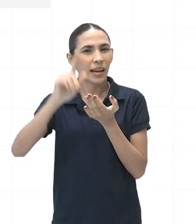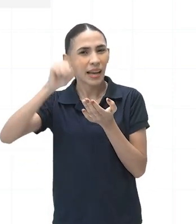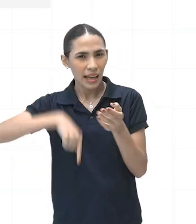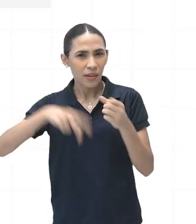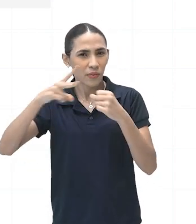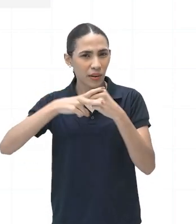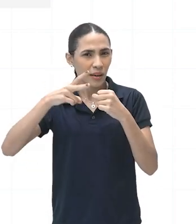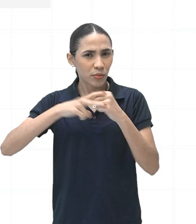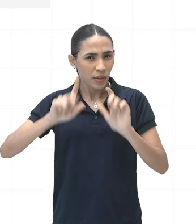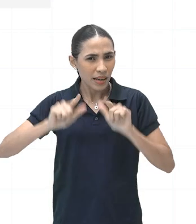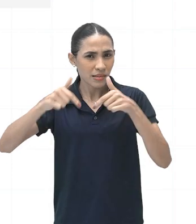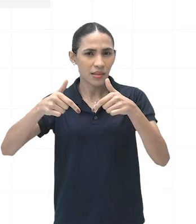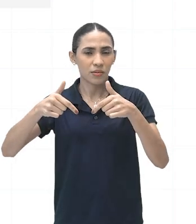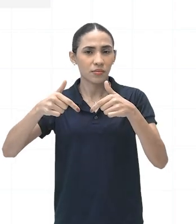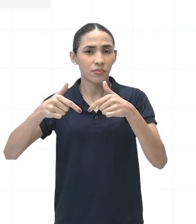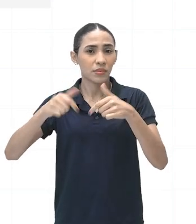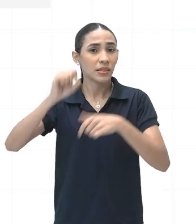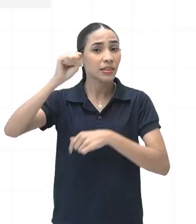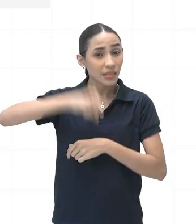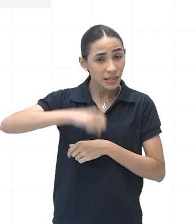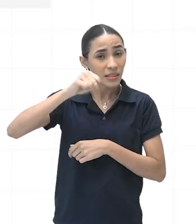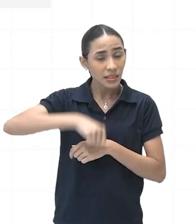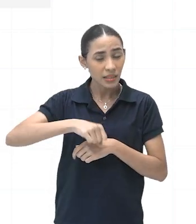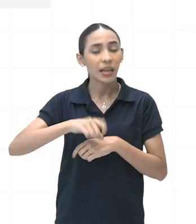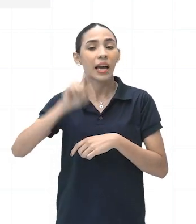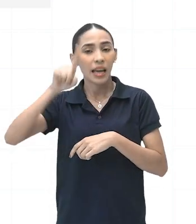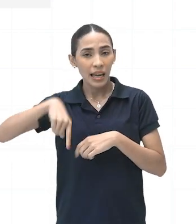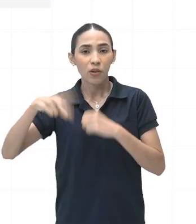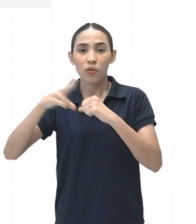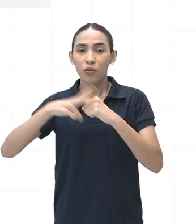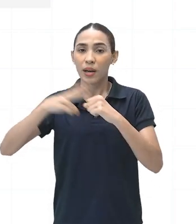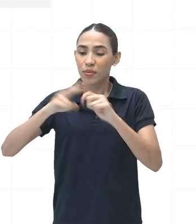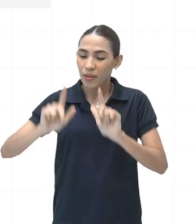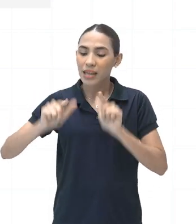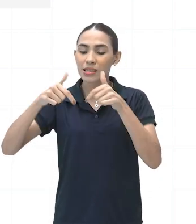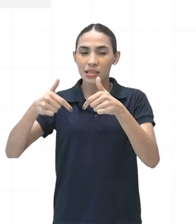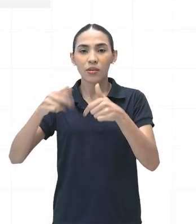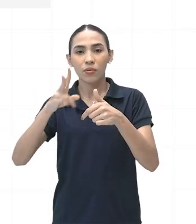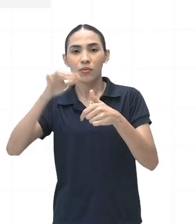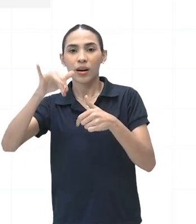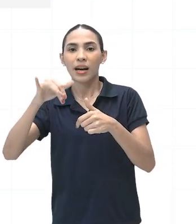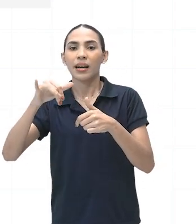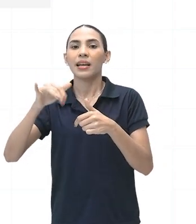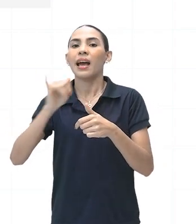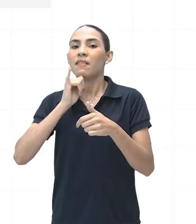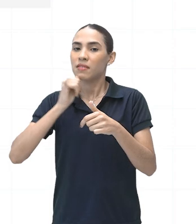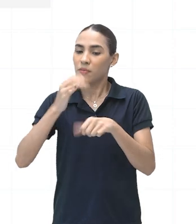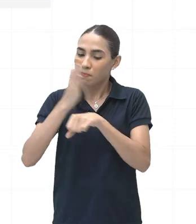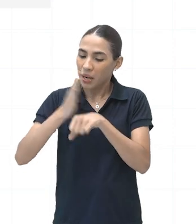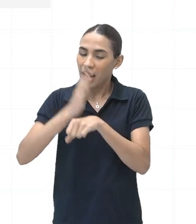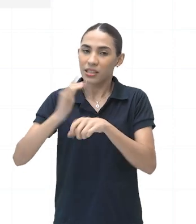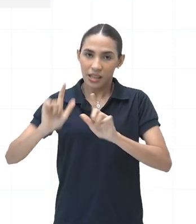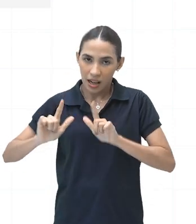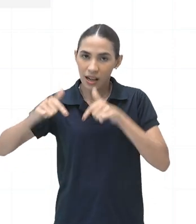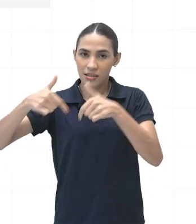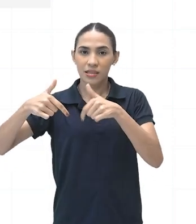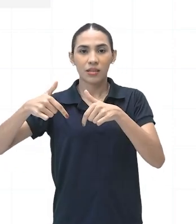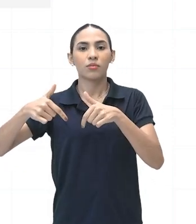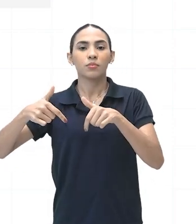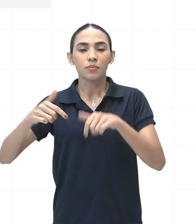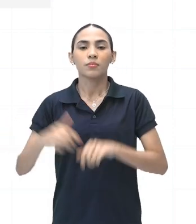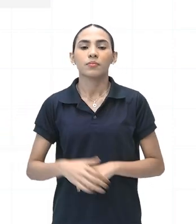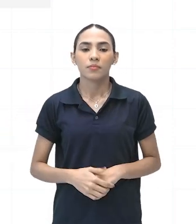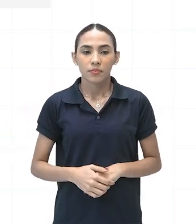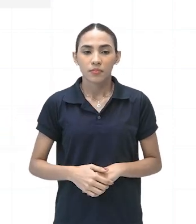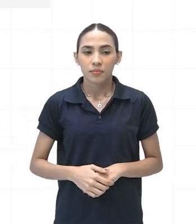verbo significativo? Sim, é um verbo significativo. Traz aí a expressão de ação, de atividade, de